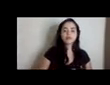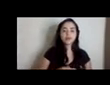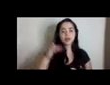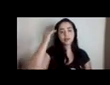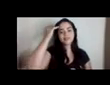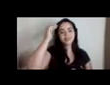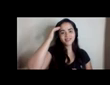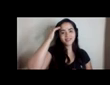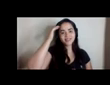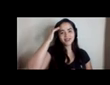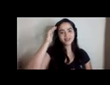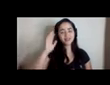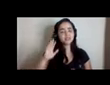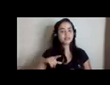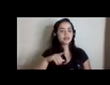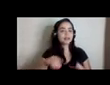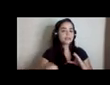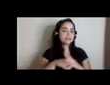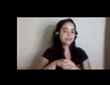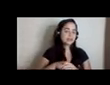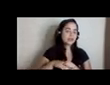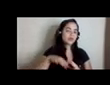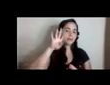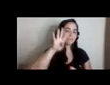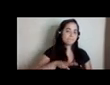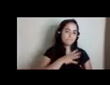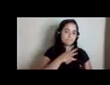concebidos na matriz técnica deles.